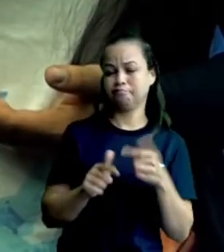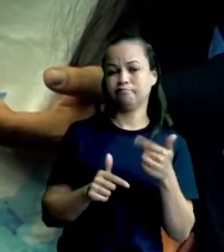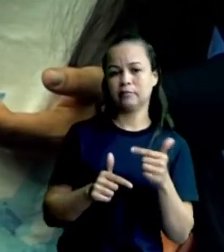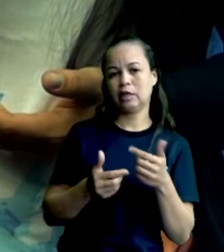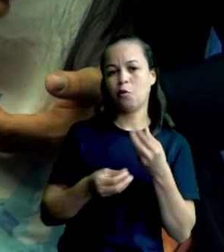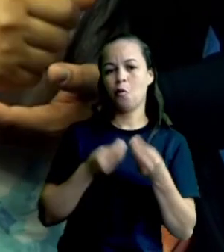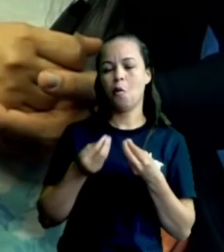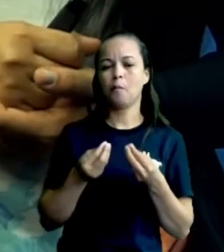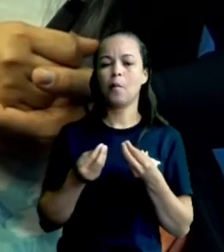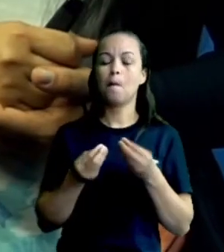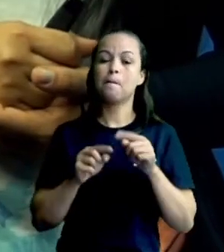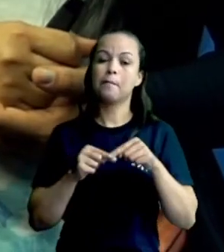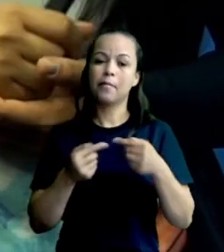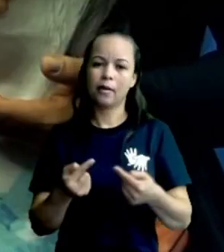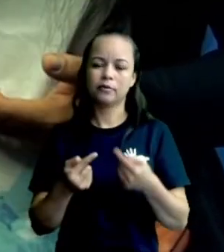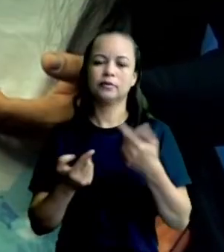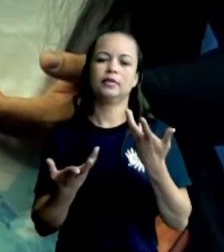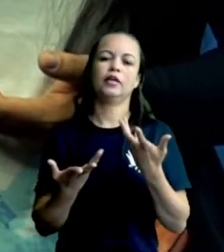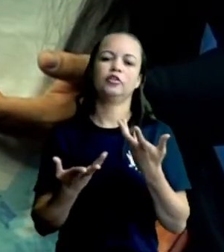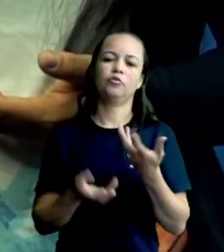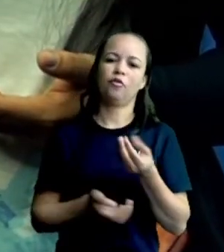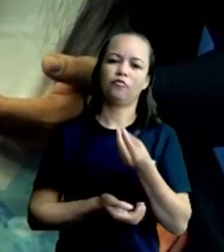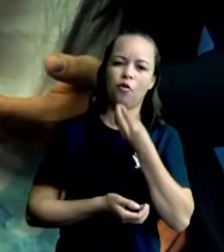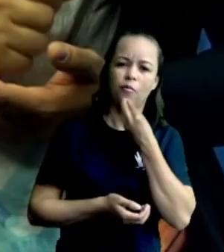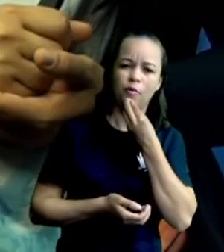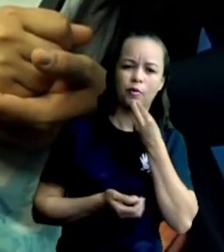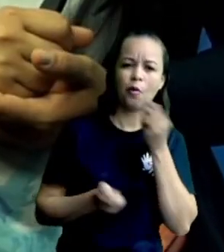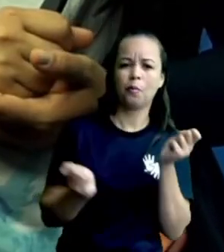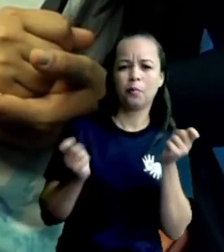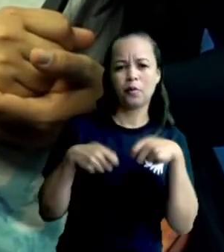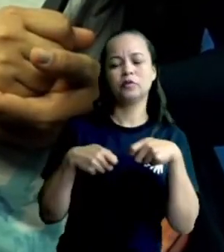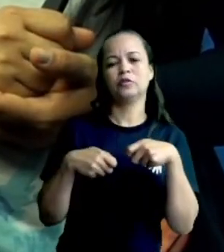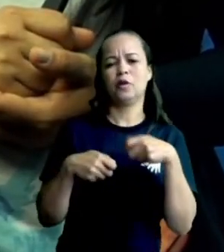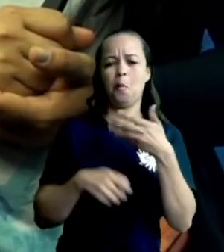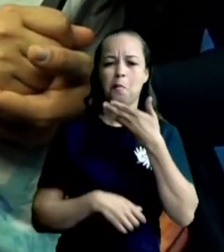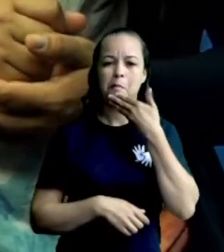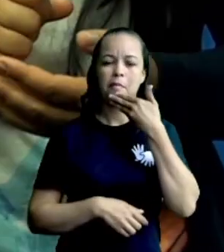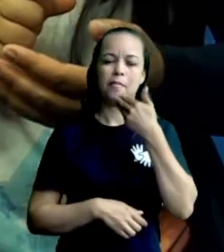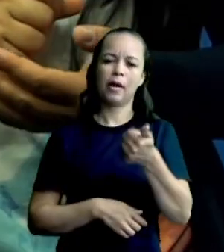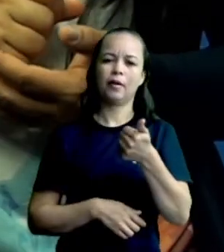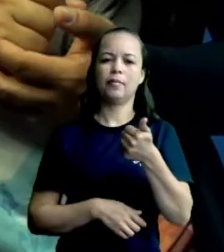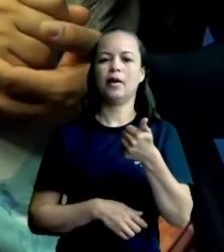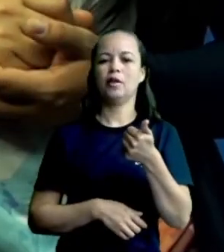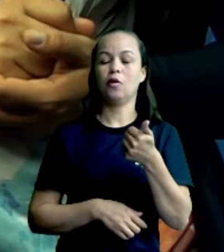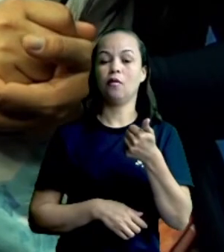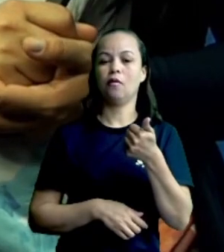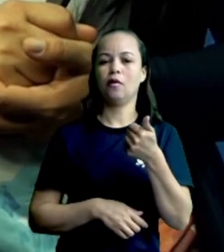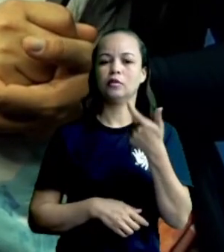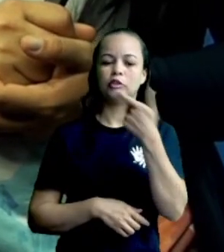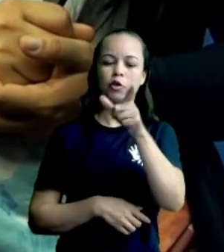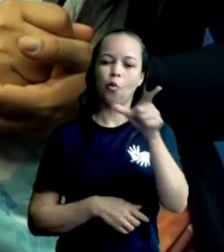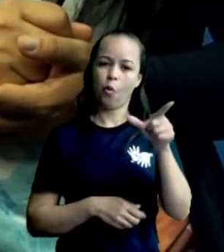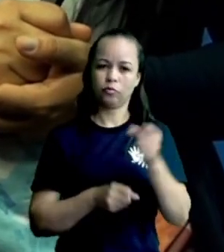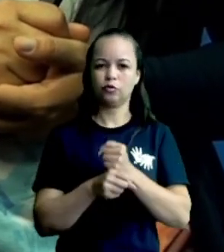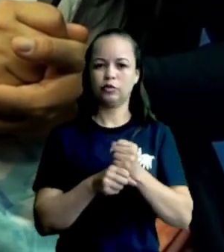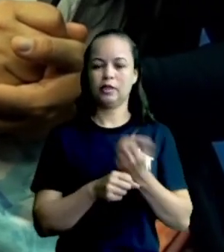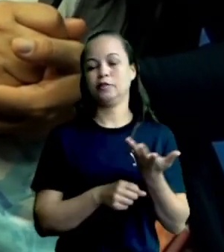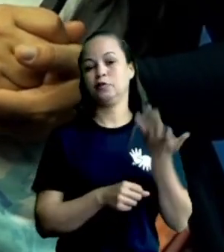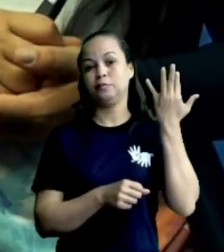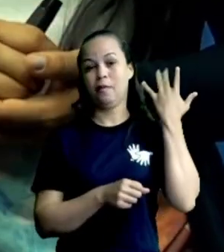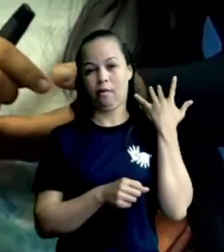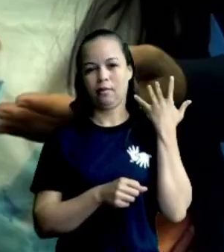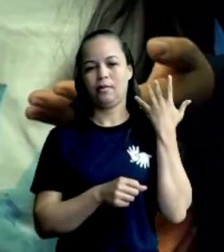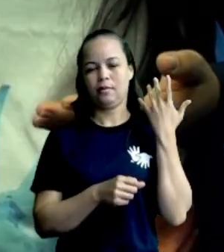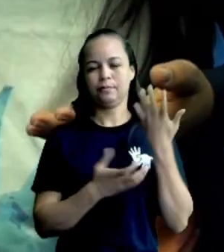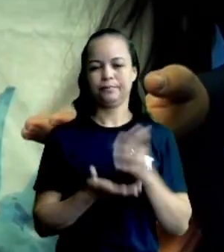forma proporcional, bem melhor do que de outros anos, tá